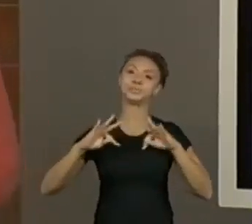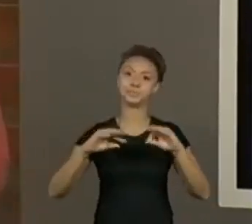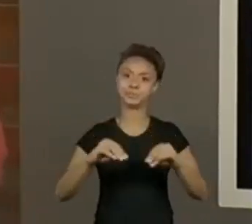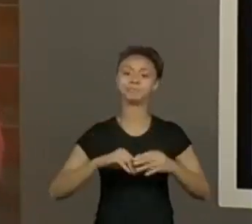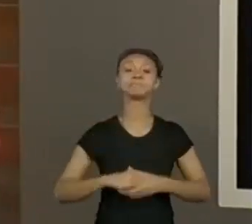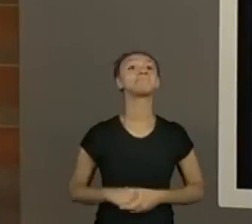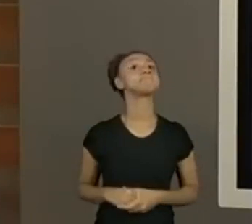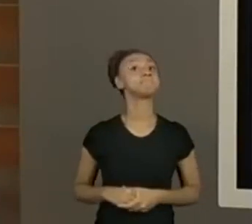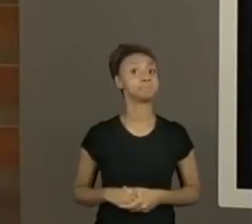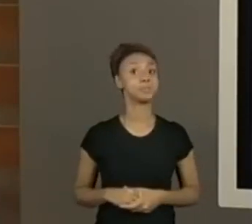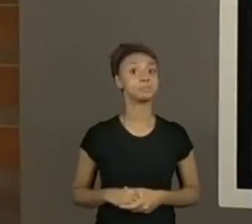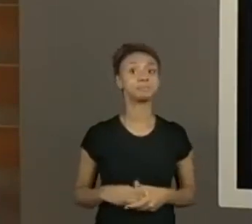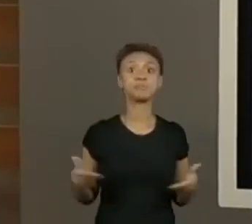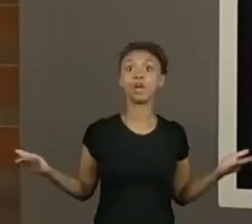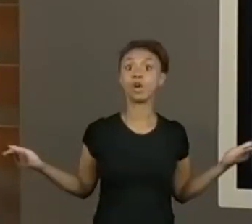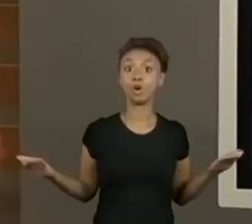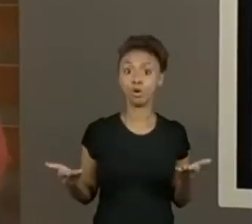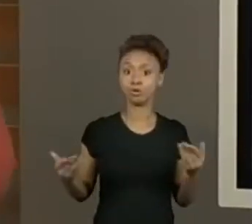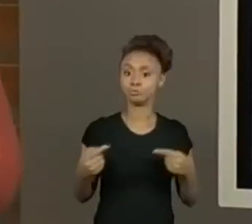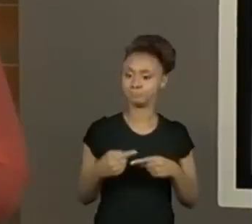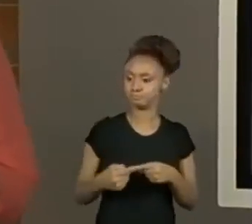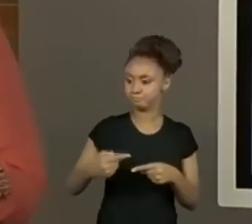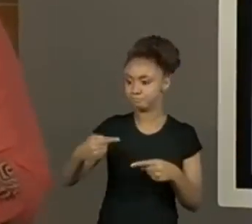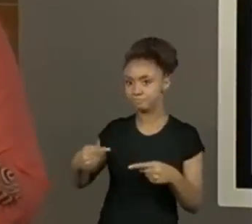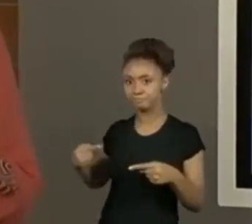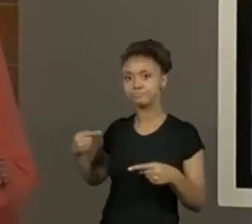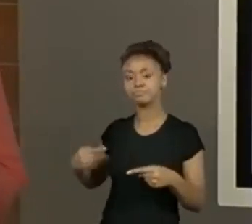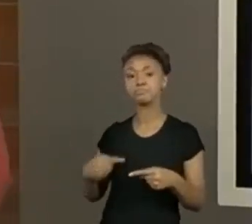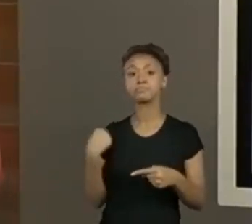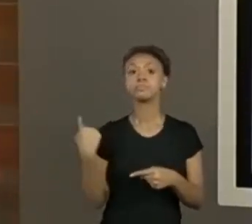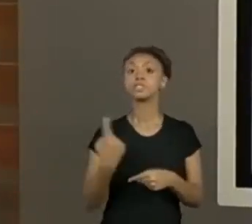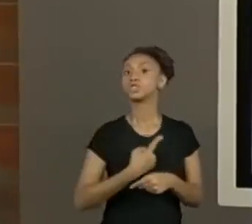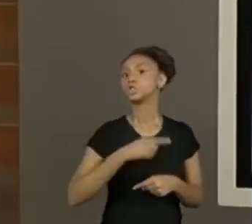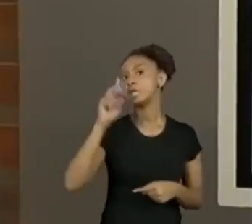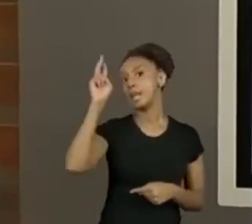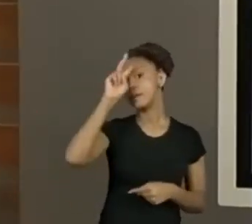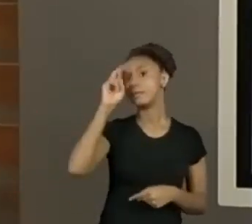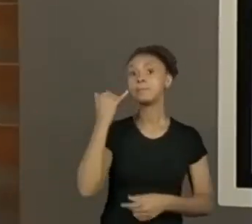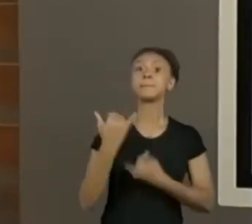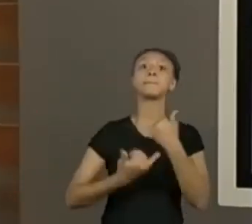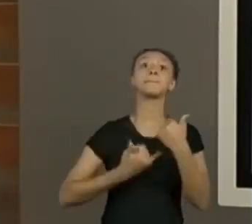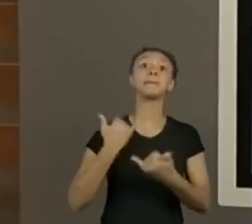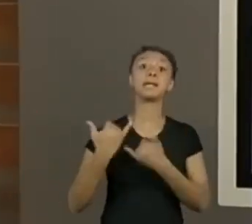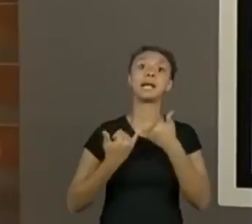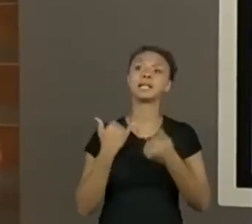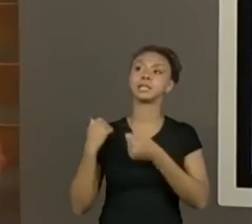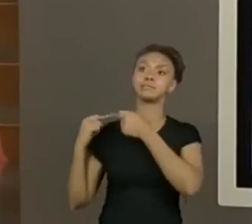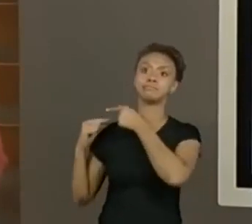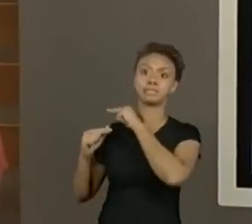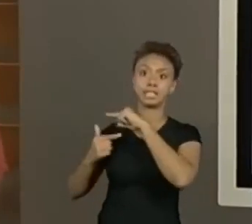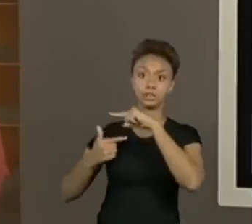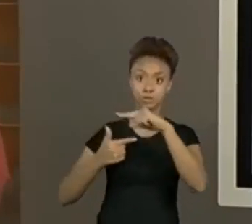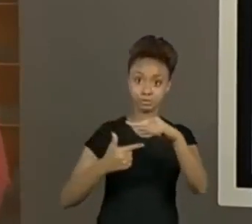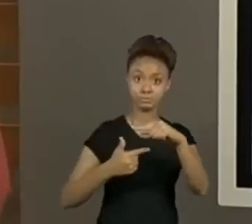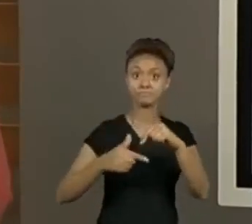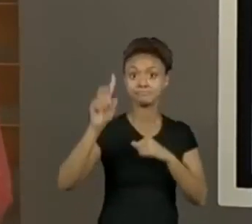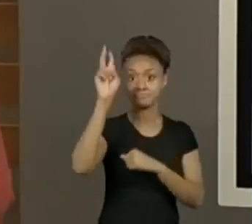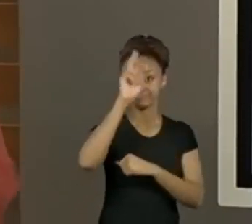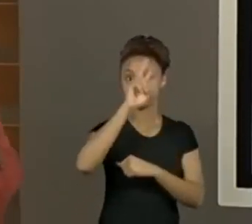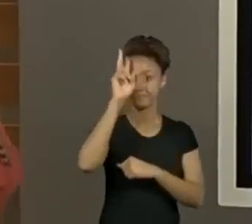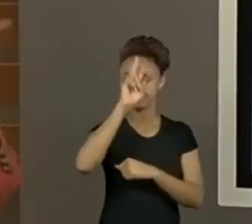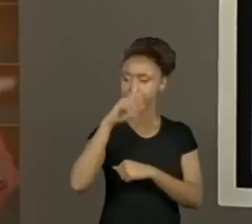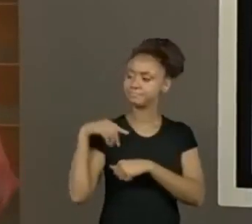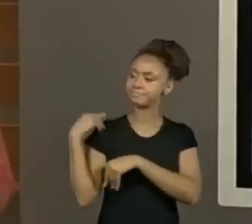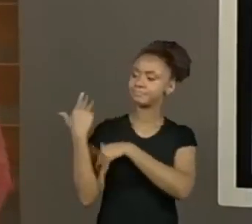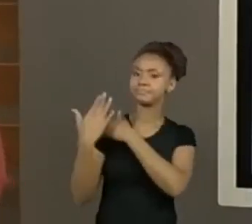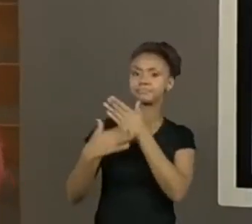vocês. Então, turminha, nesta semana nós estamos resgatando as brincadeiras tradicionais. Lembra? Aquelas